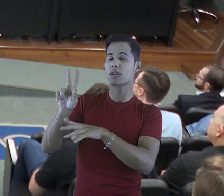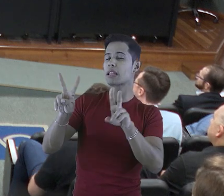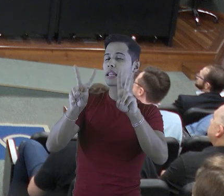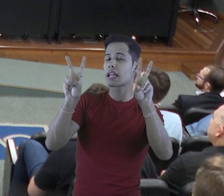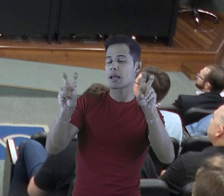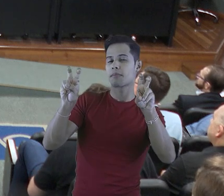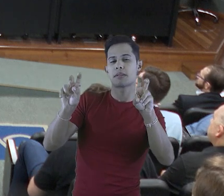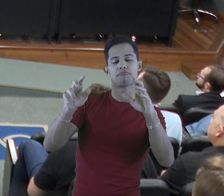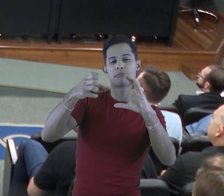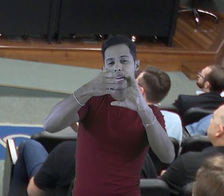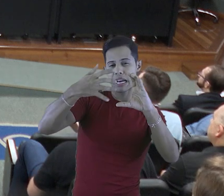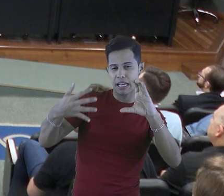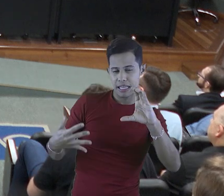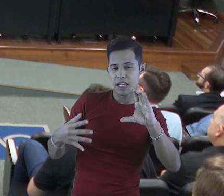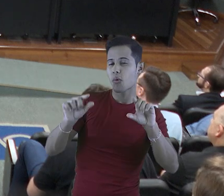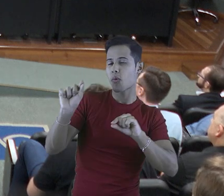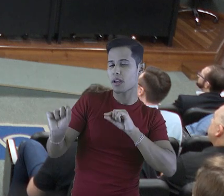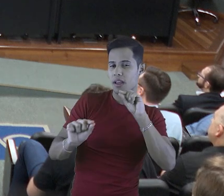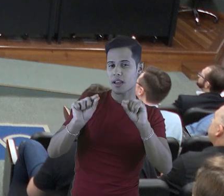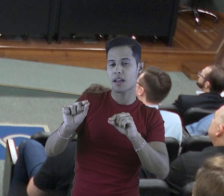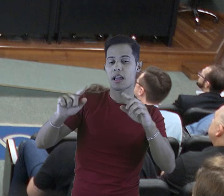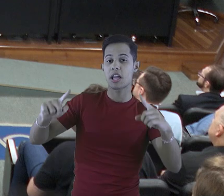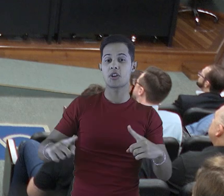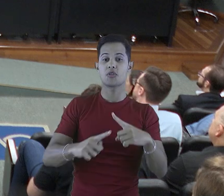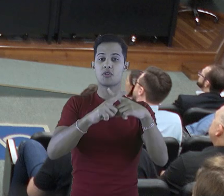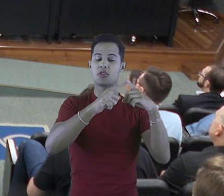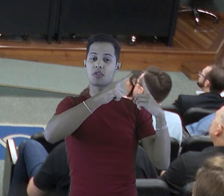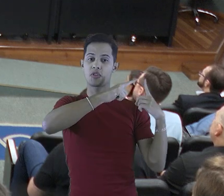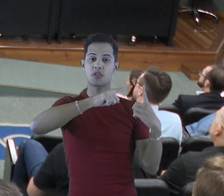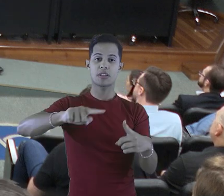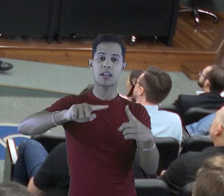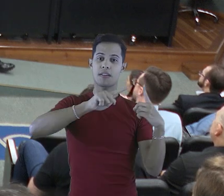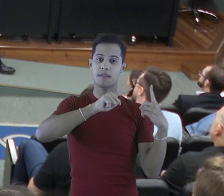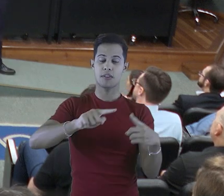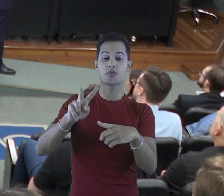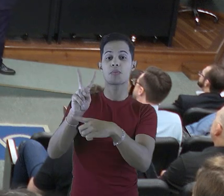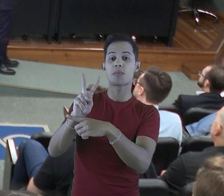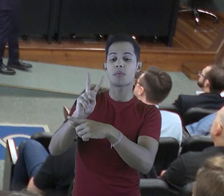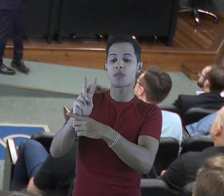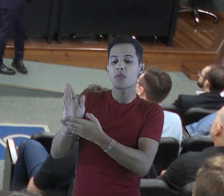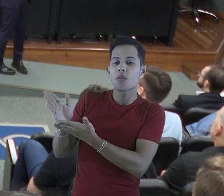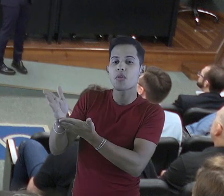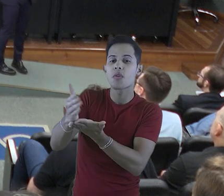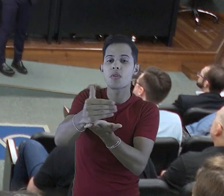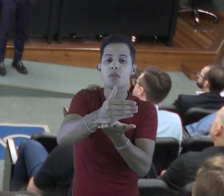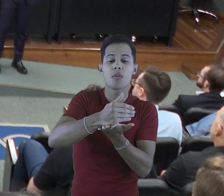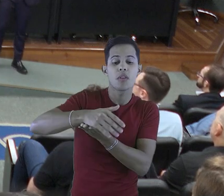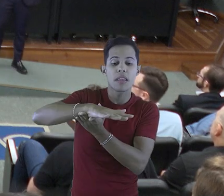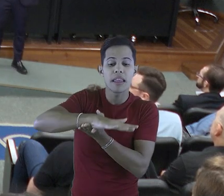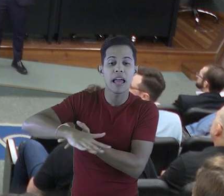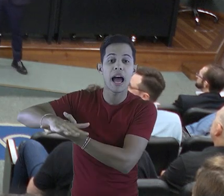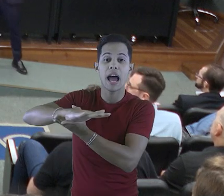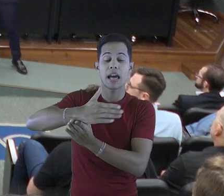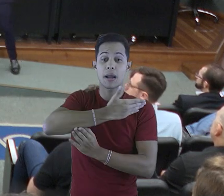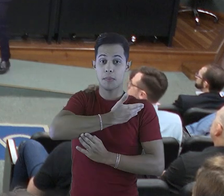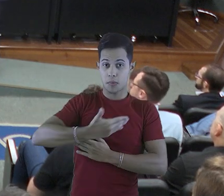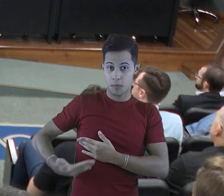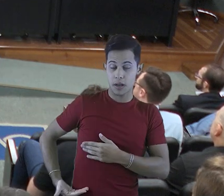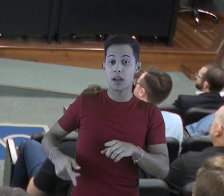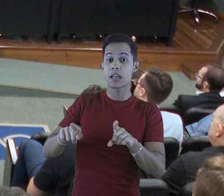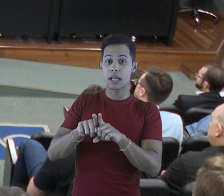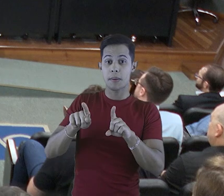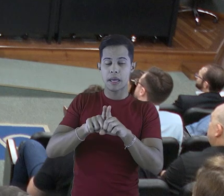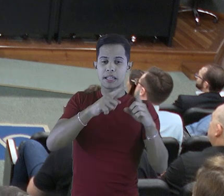alguns aspectos. E o meu tema lá era desafios de proteção de dados no setor público, e principalmente os desafios ao controle